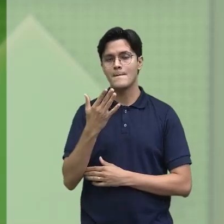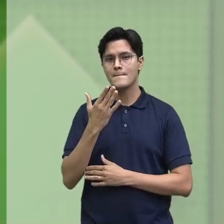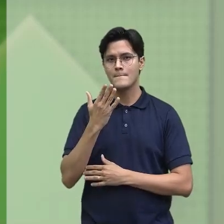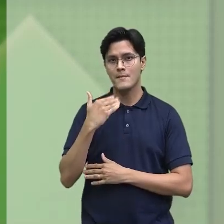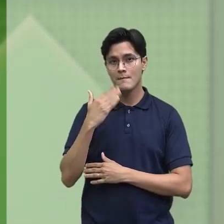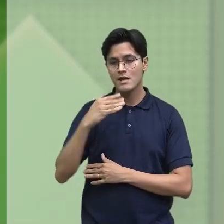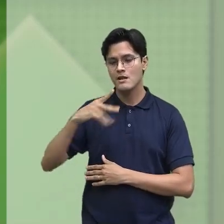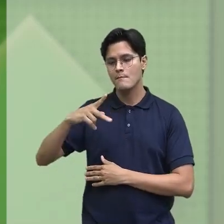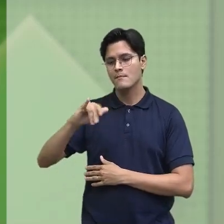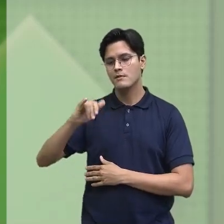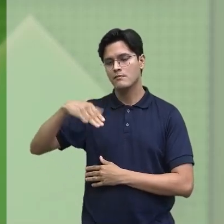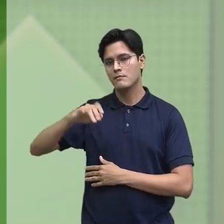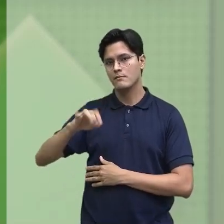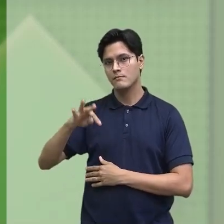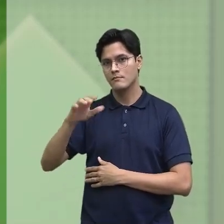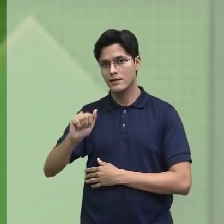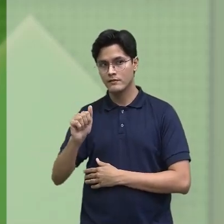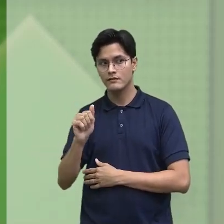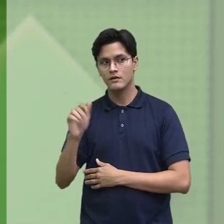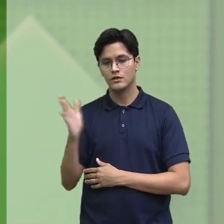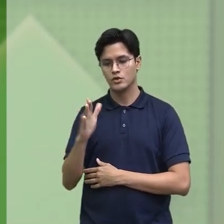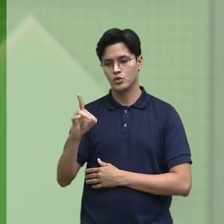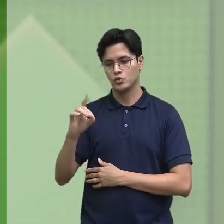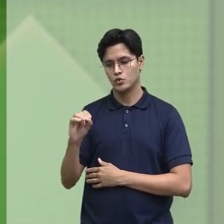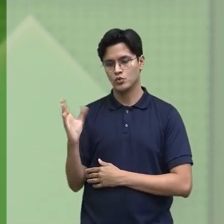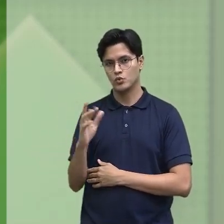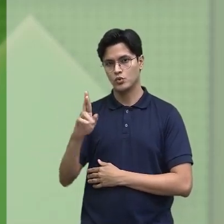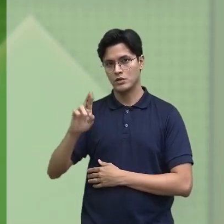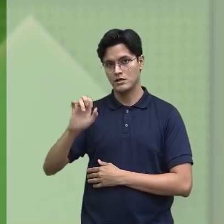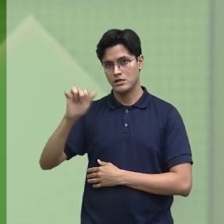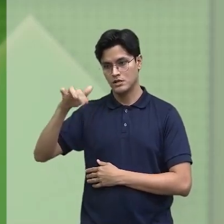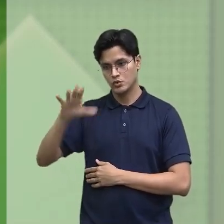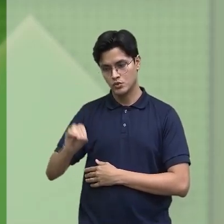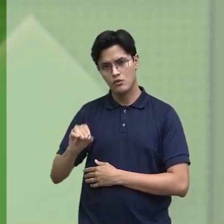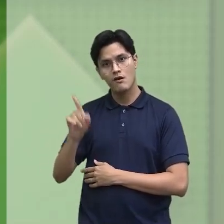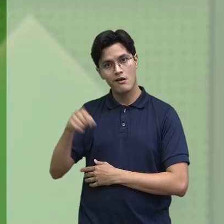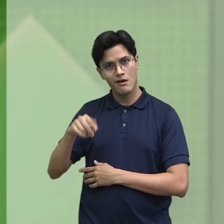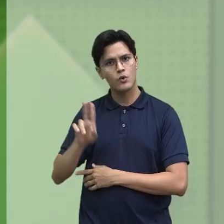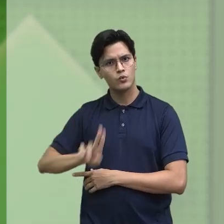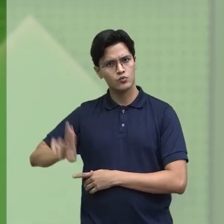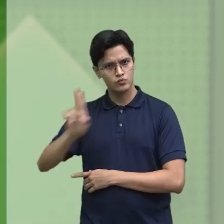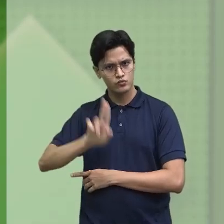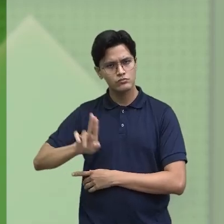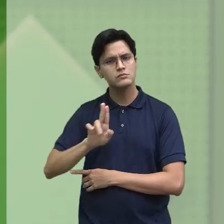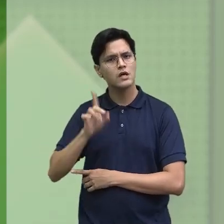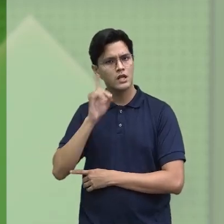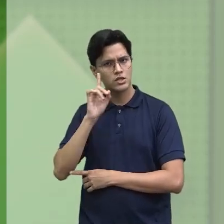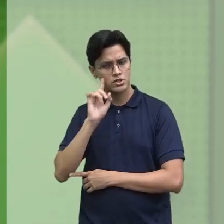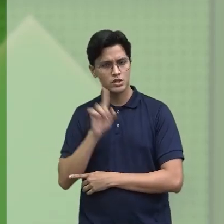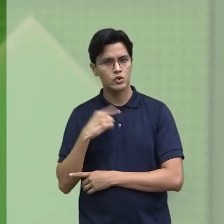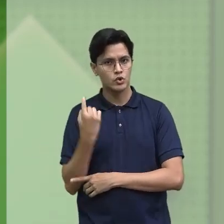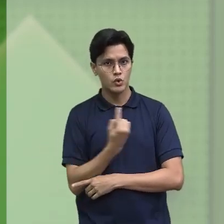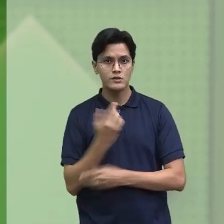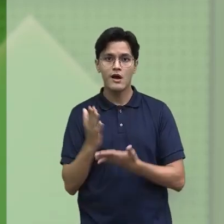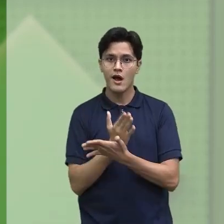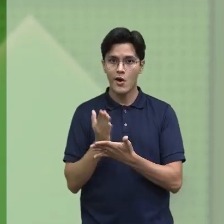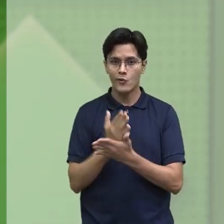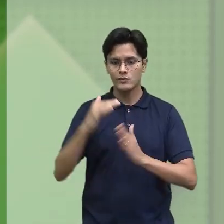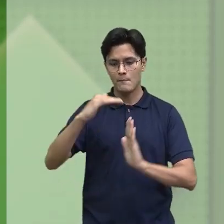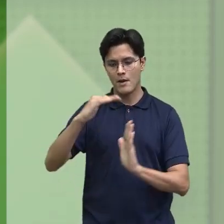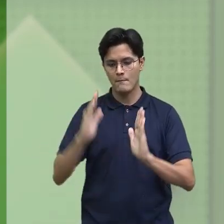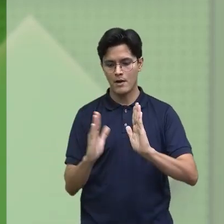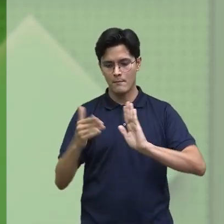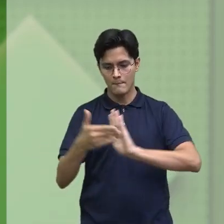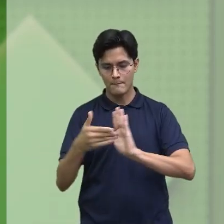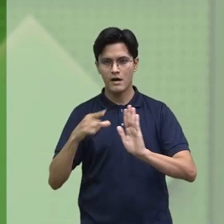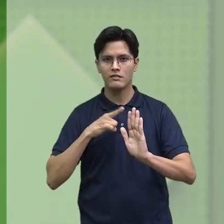bastante comercializada, a gente usa bastante no nosso dia a dia na alimentação, e alguns desses pacotes, né, vinham adulterados.